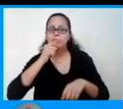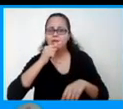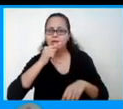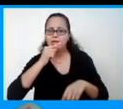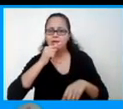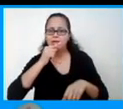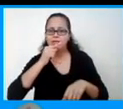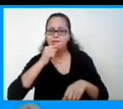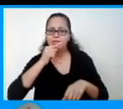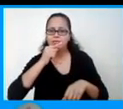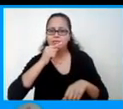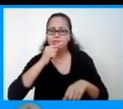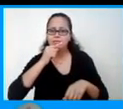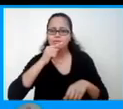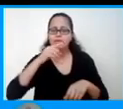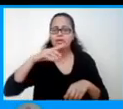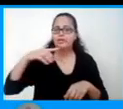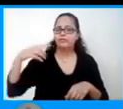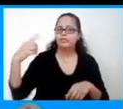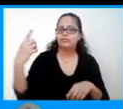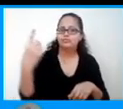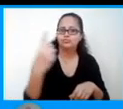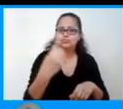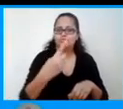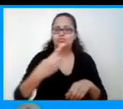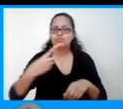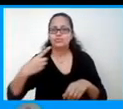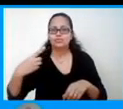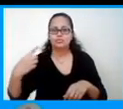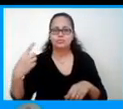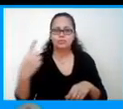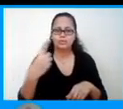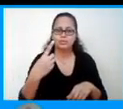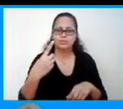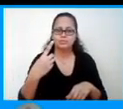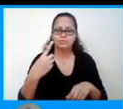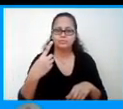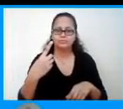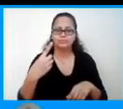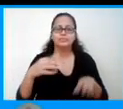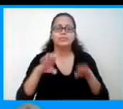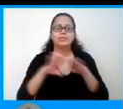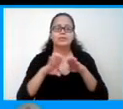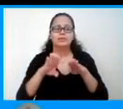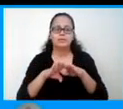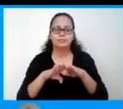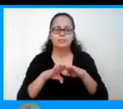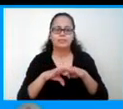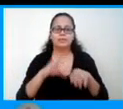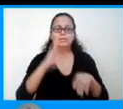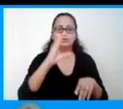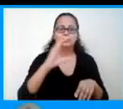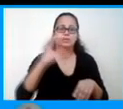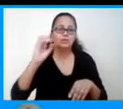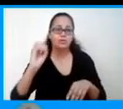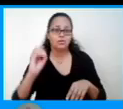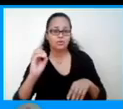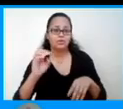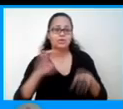jogado na atmosfera e fica ali suspenso, circulando. O monóxido de carbono, o dióxido de enxofre, eles